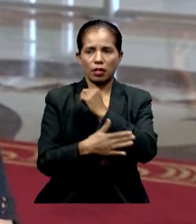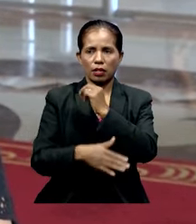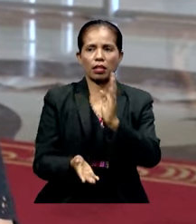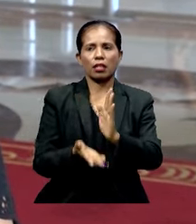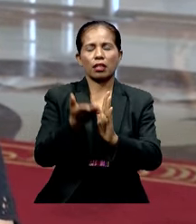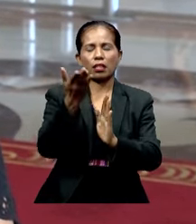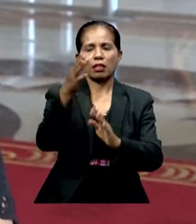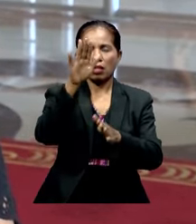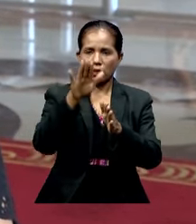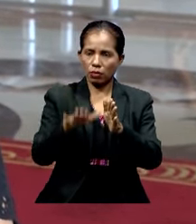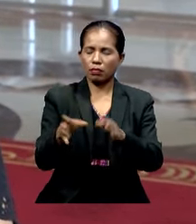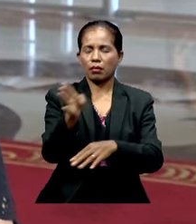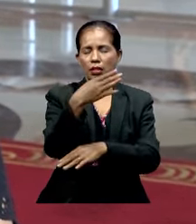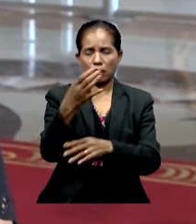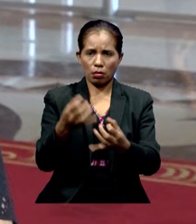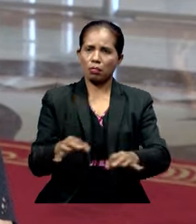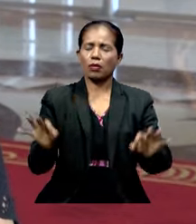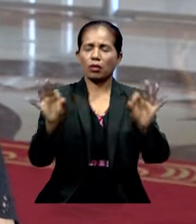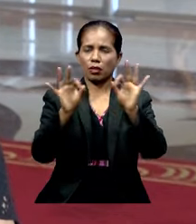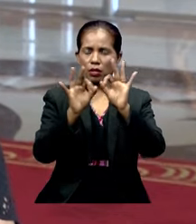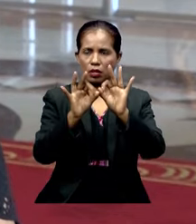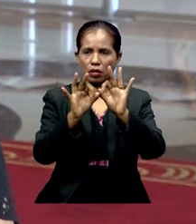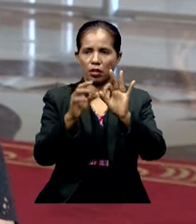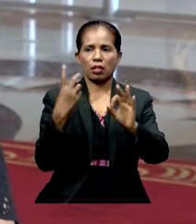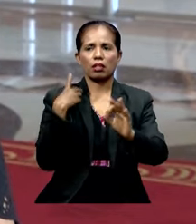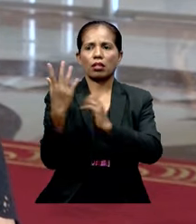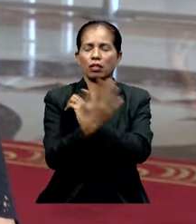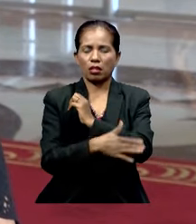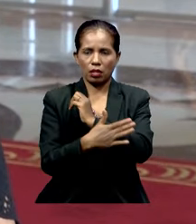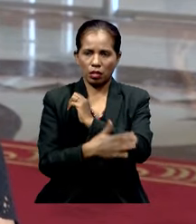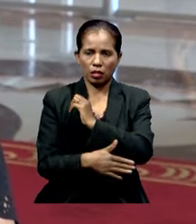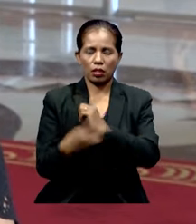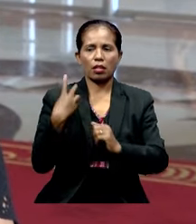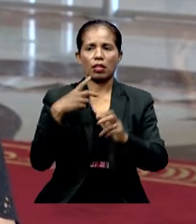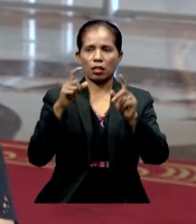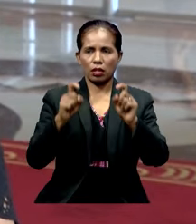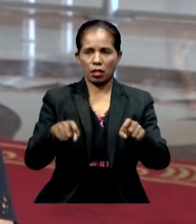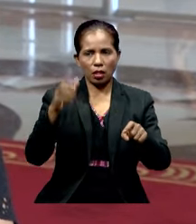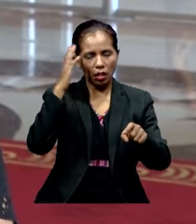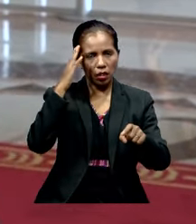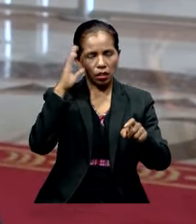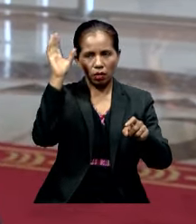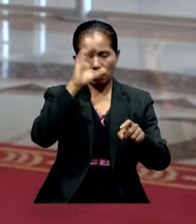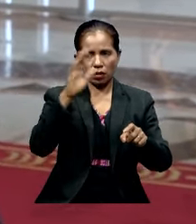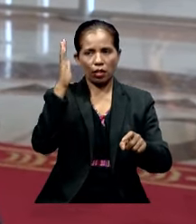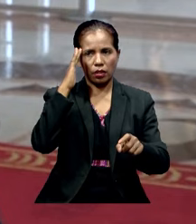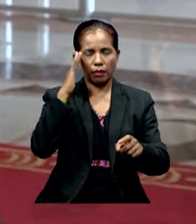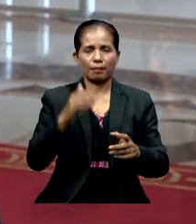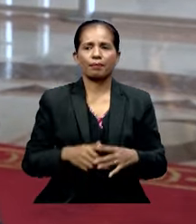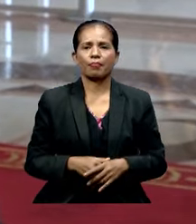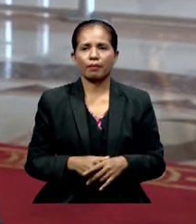atum bandeira. Não é importante, tambah símbolo, e tem na saunia, e te tem que atene, e buca atene.